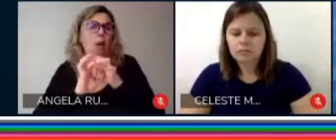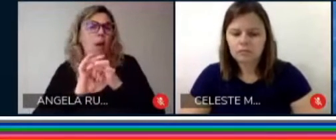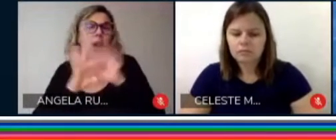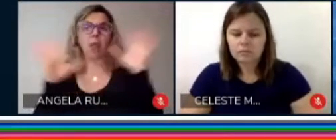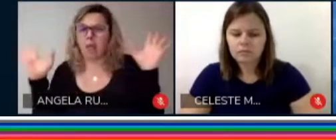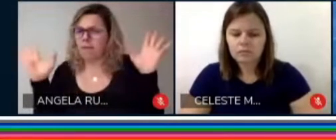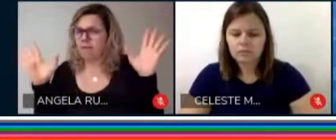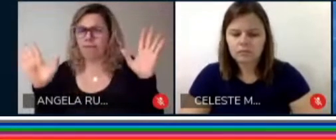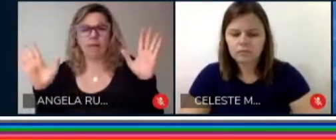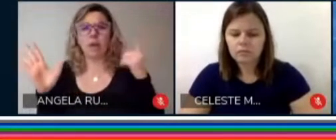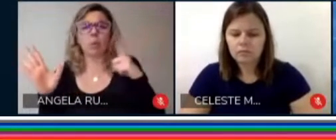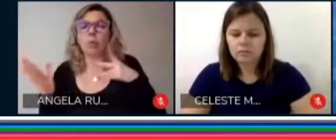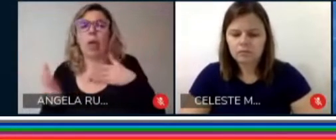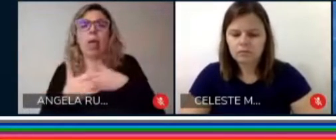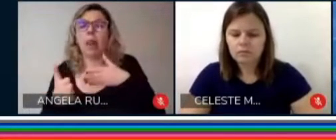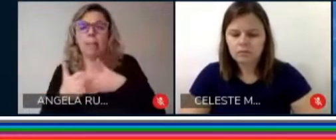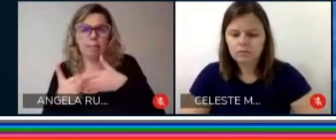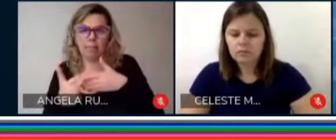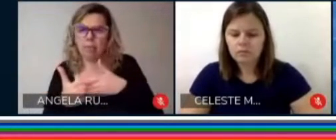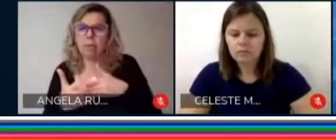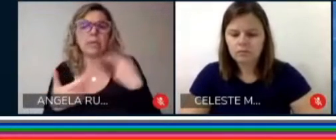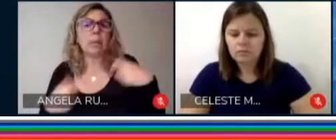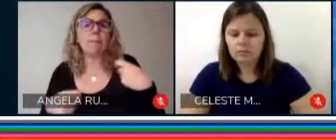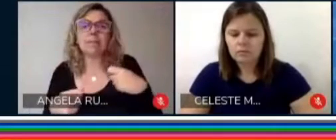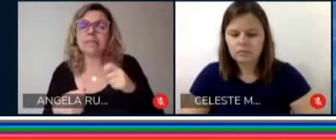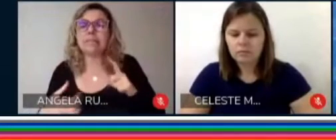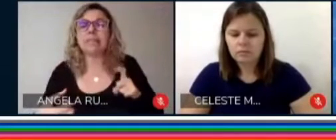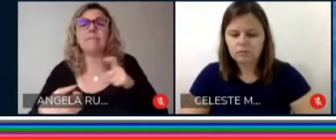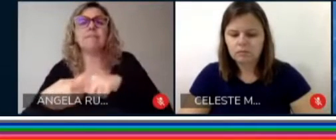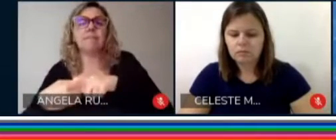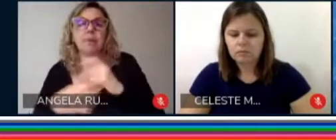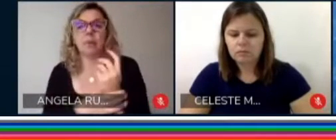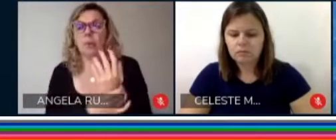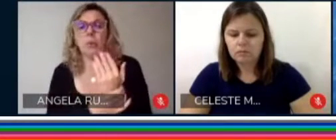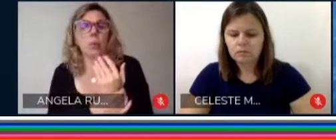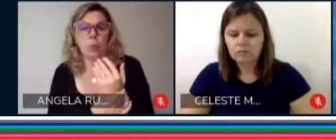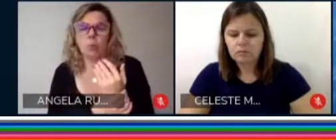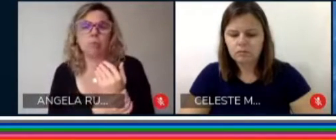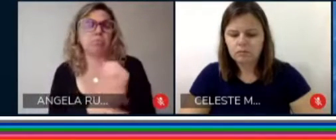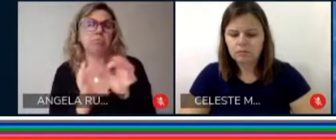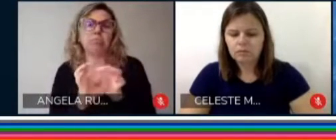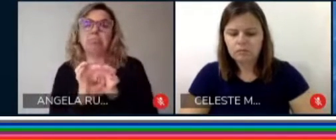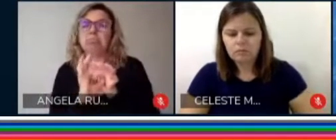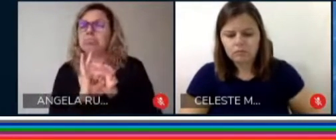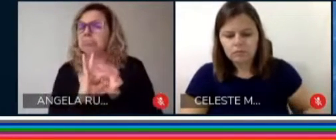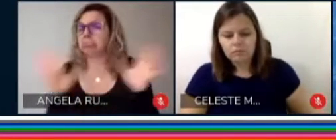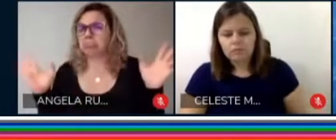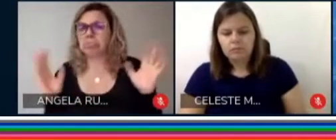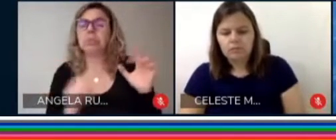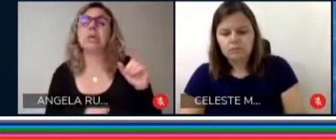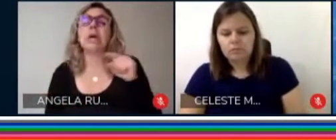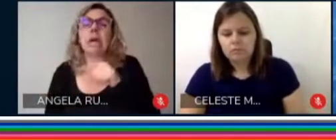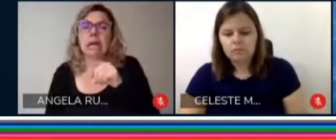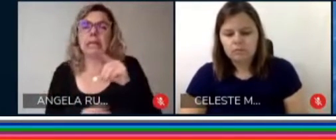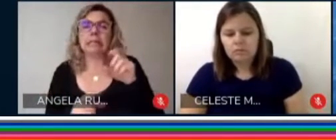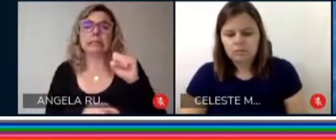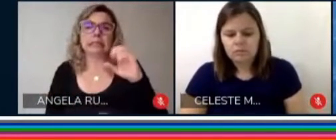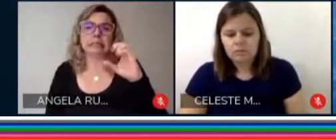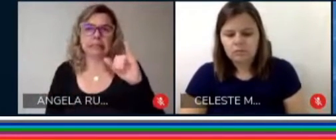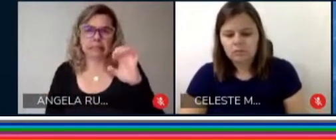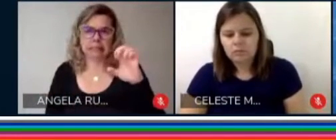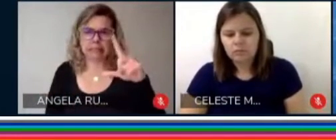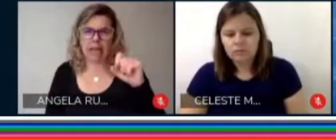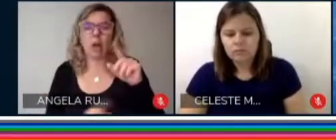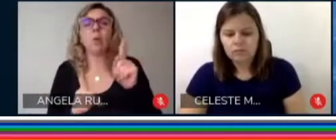né? Não existe restrição, não é necessário ter vínculo com a universidade, né? Esse e o Lume são